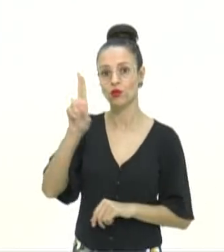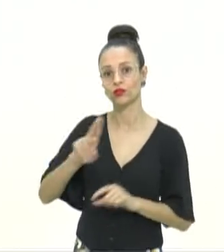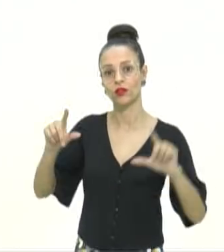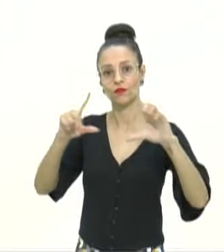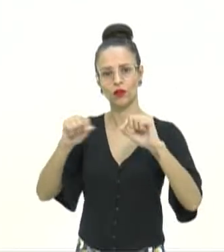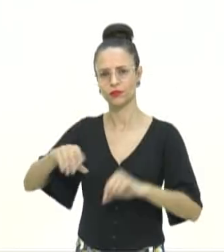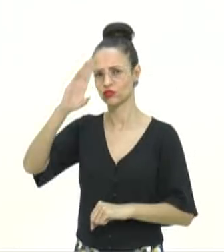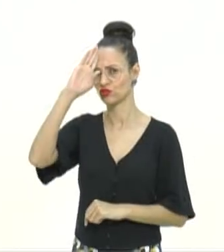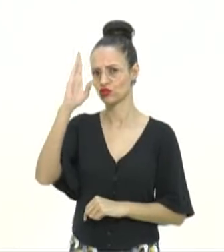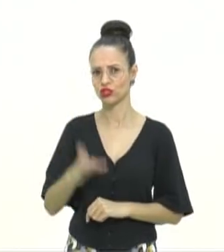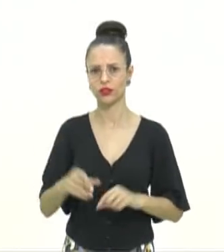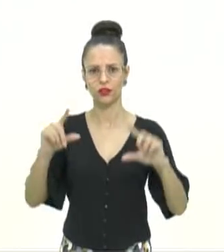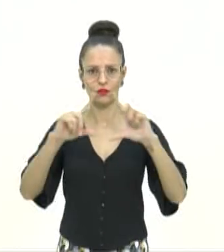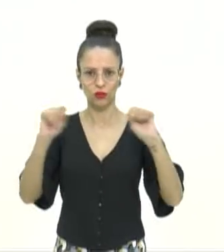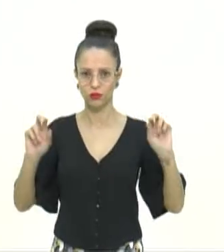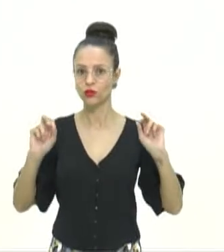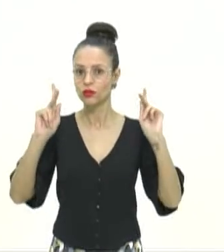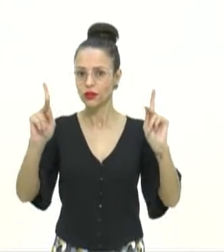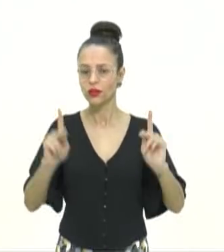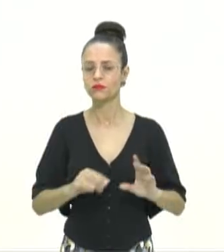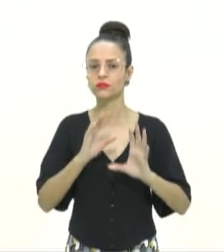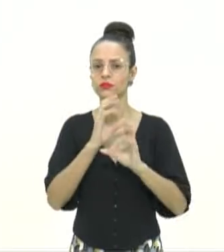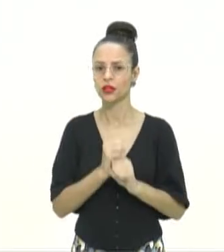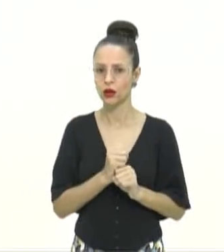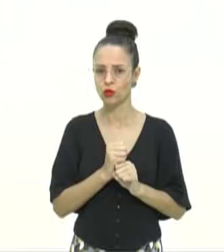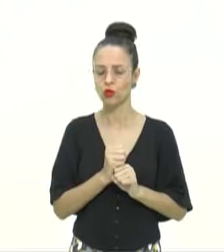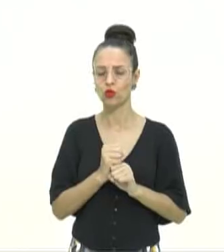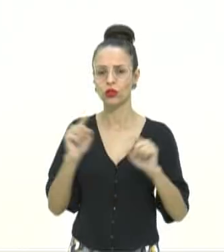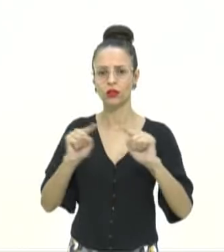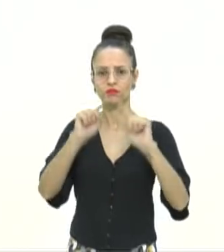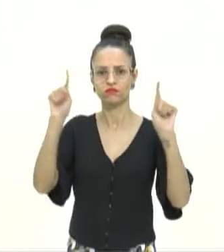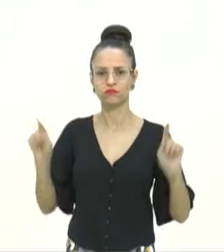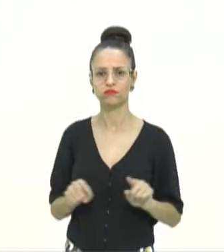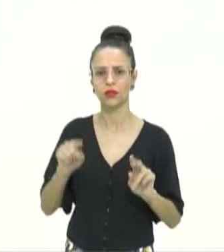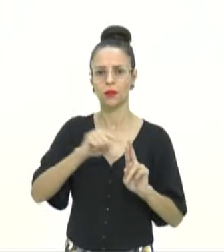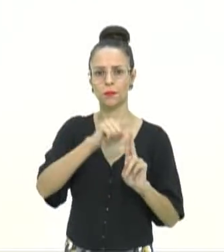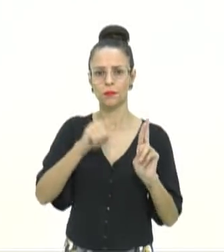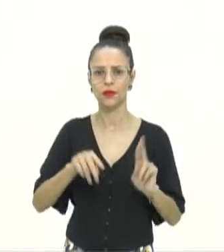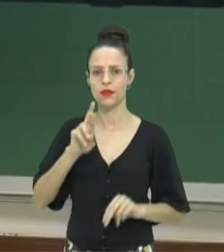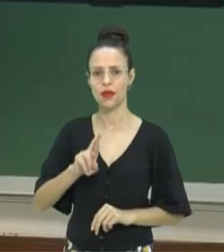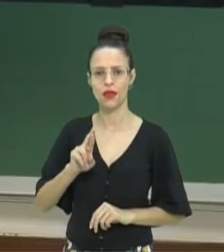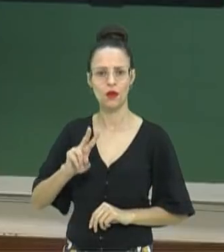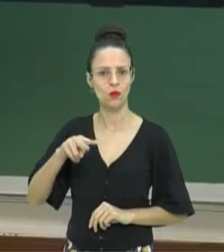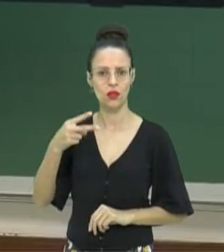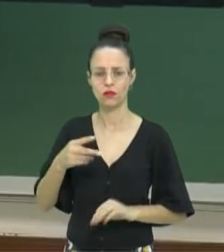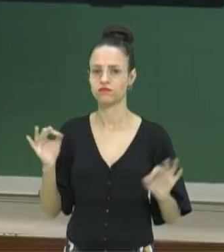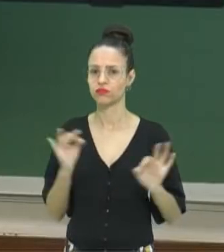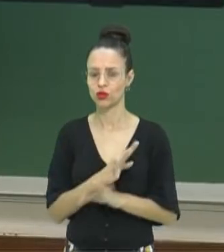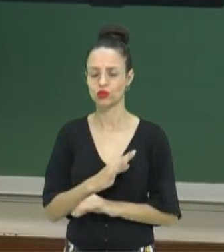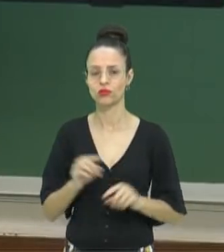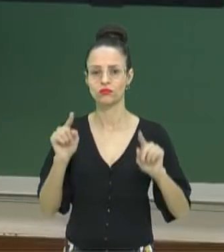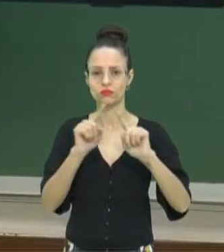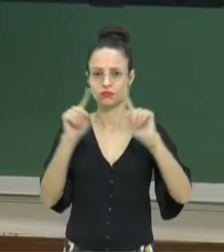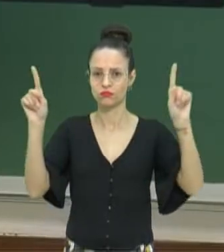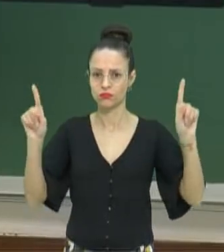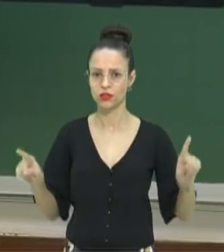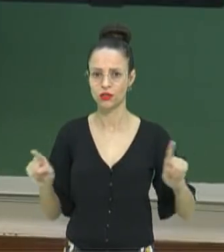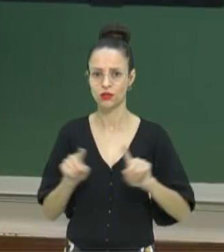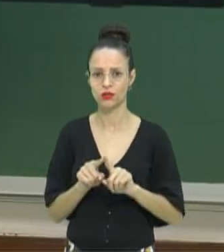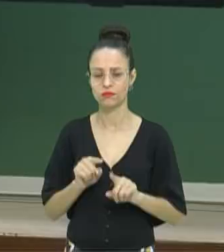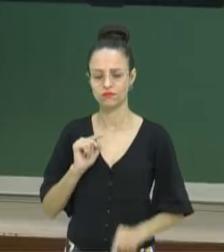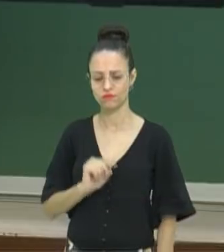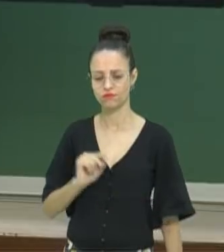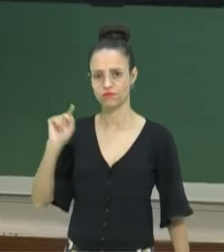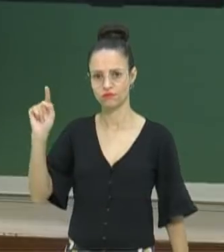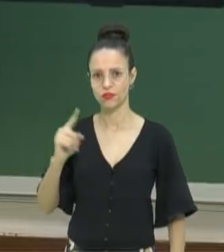direta, a fórmula, ok? Calcula a área de um círculo, πr ao quadrado, pá, calcula. Calcula a área de um retângulo, base vezes